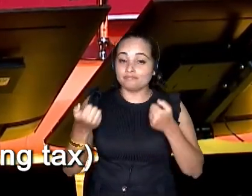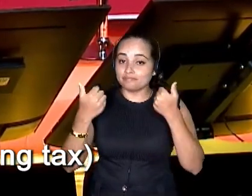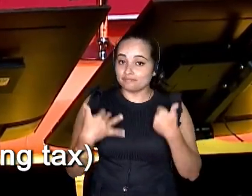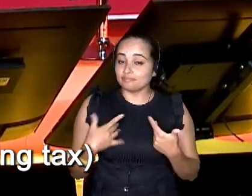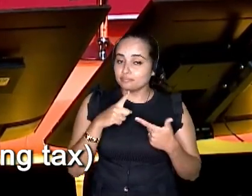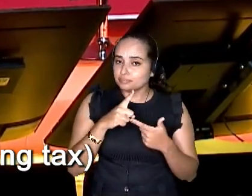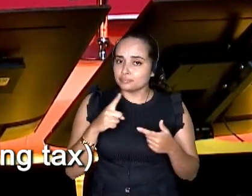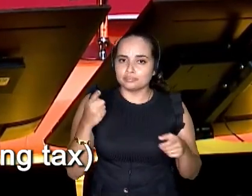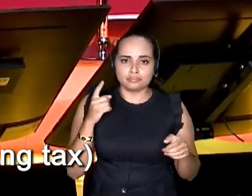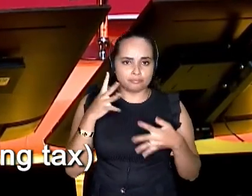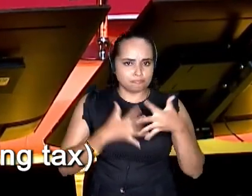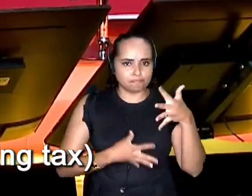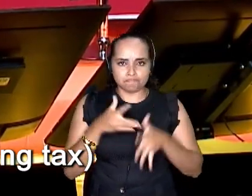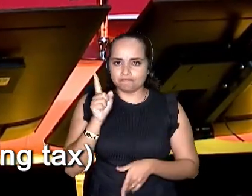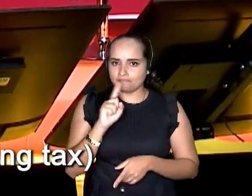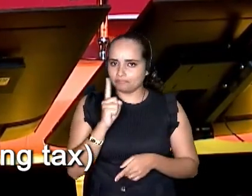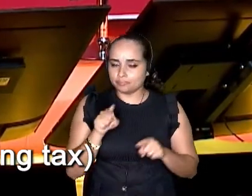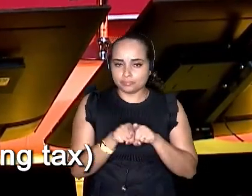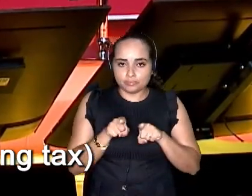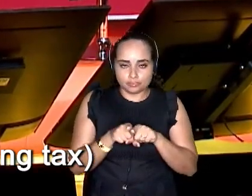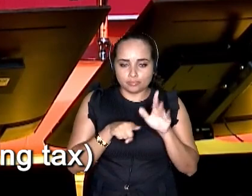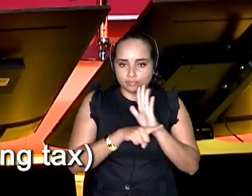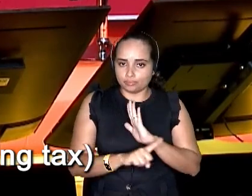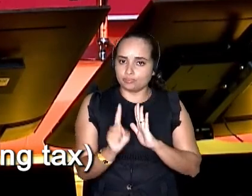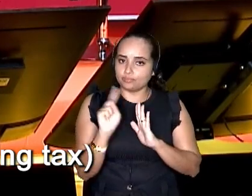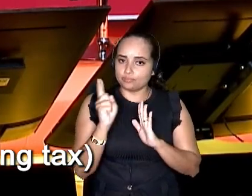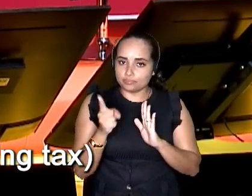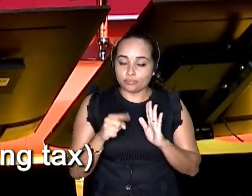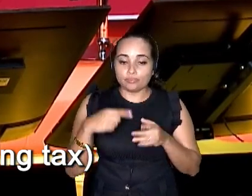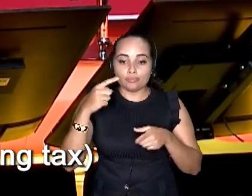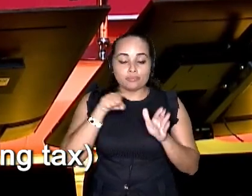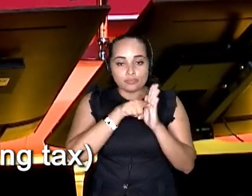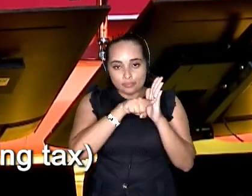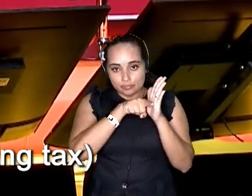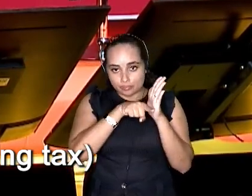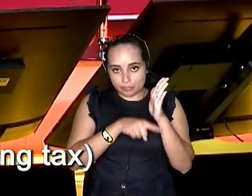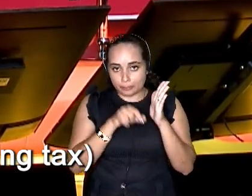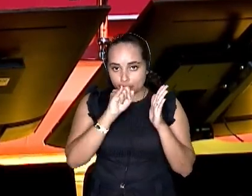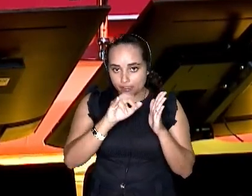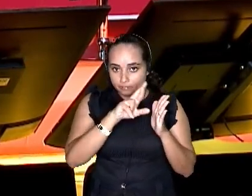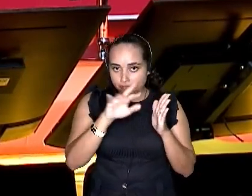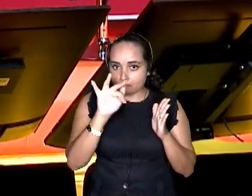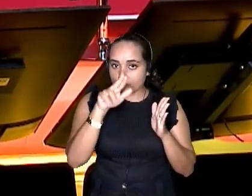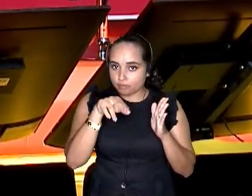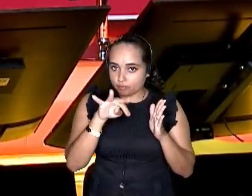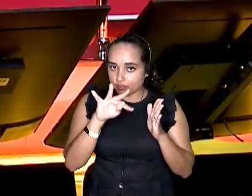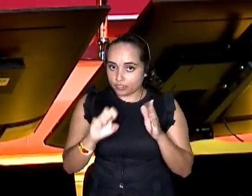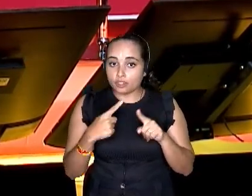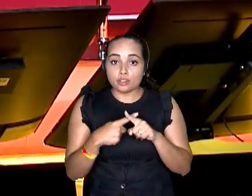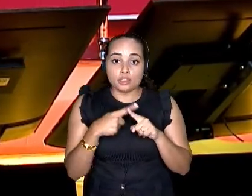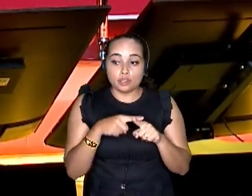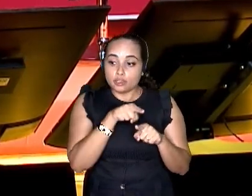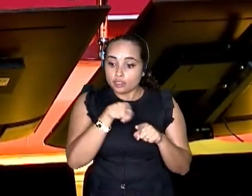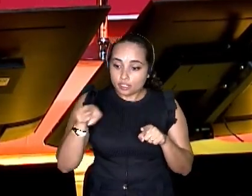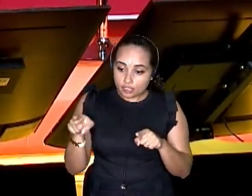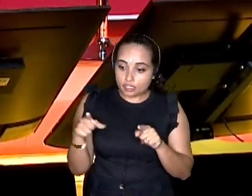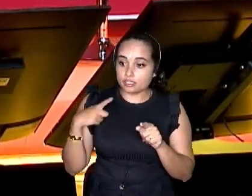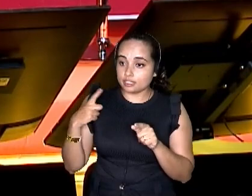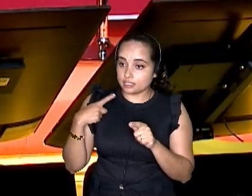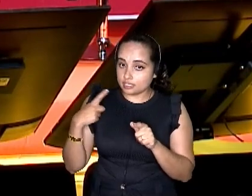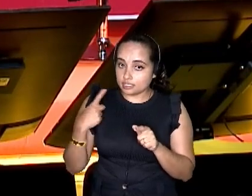não interfere, não ajuda na análise do IR-fonte, por exemplo, que o IR-fonte dos royalties teve